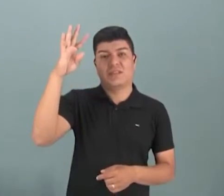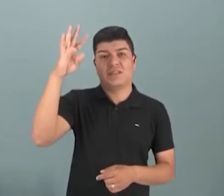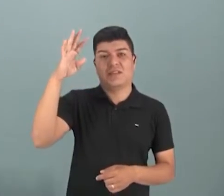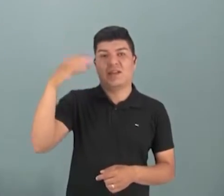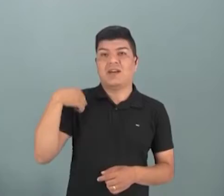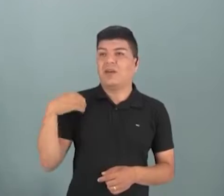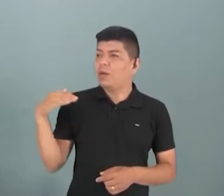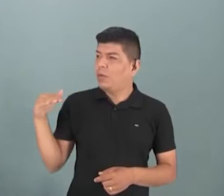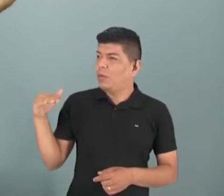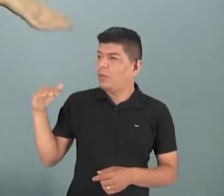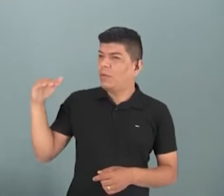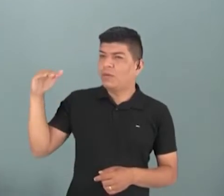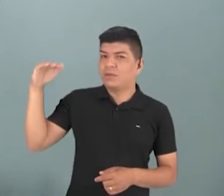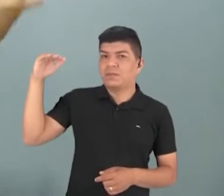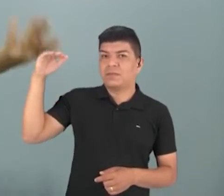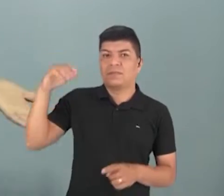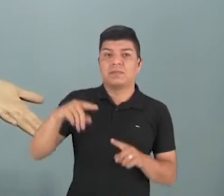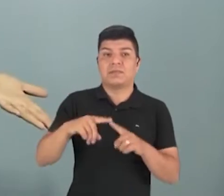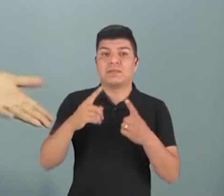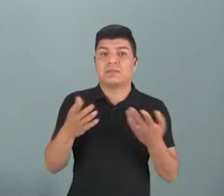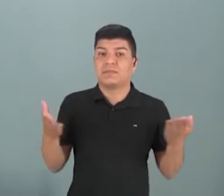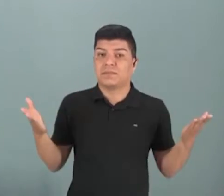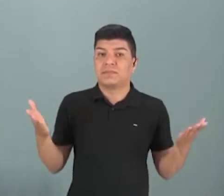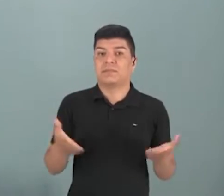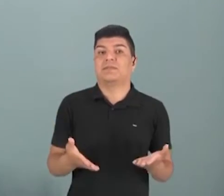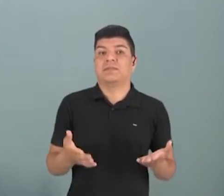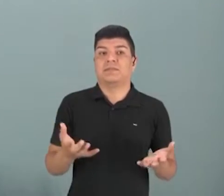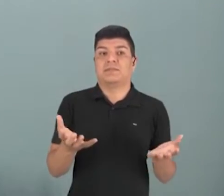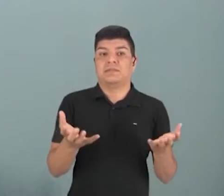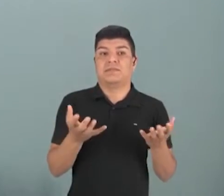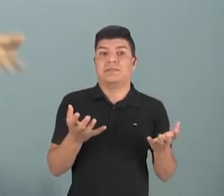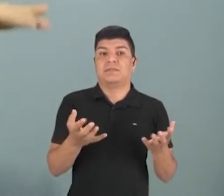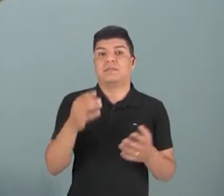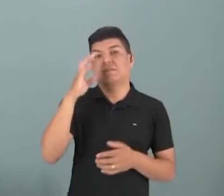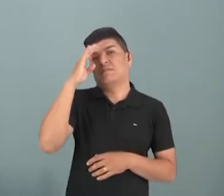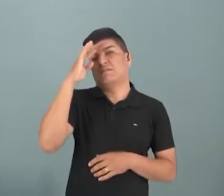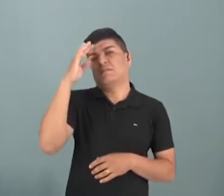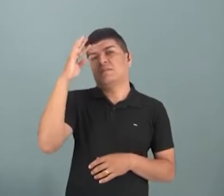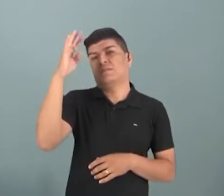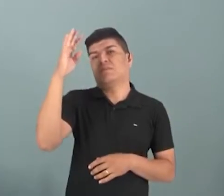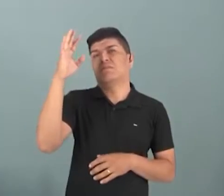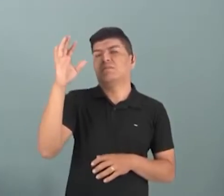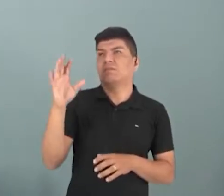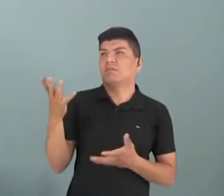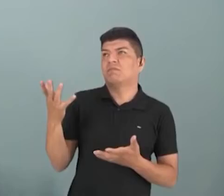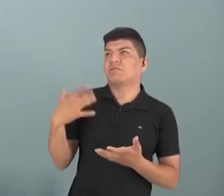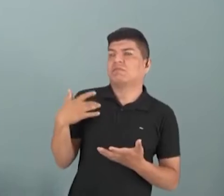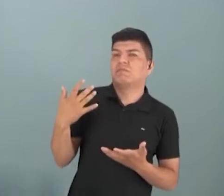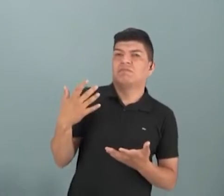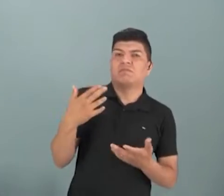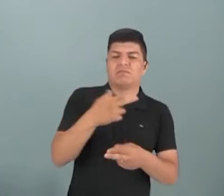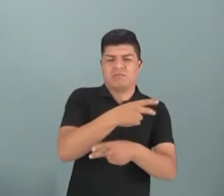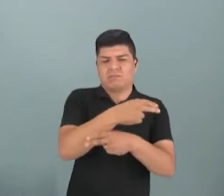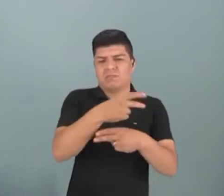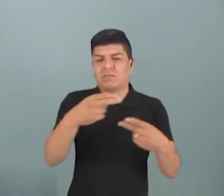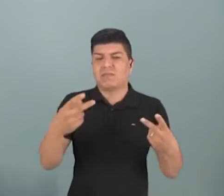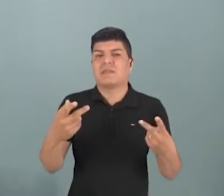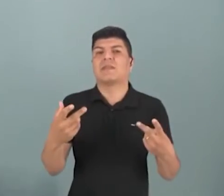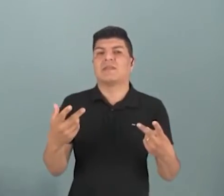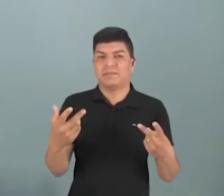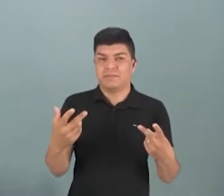crescer não só quando eu crescer' mas agora eu quero sonho em isso eu sonho